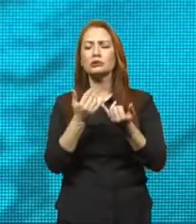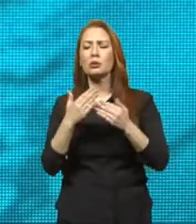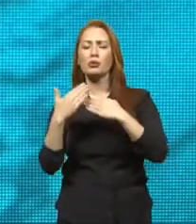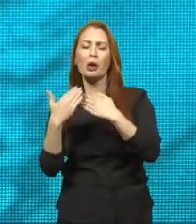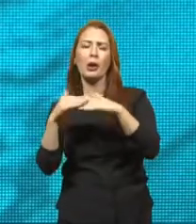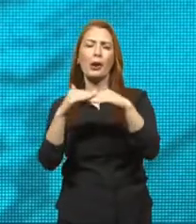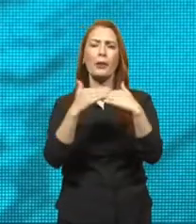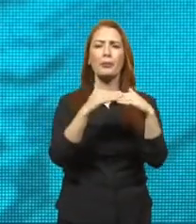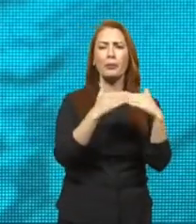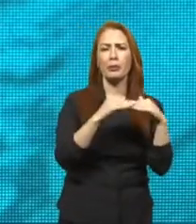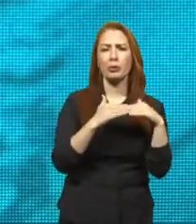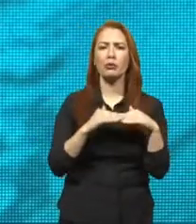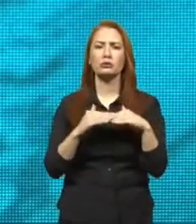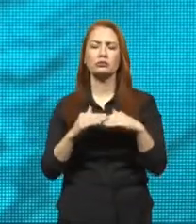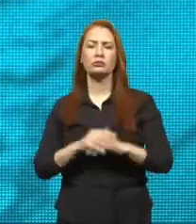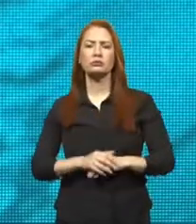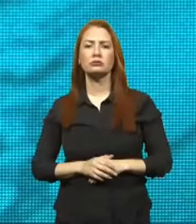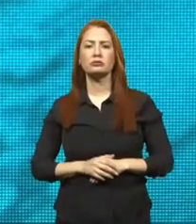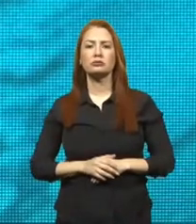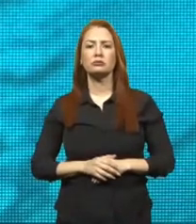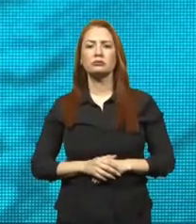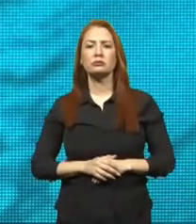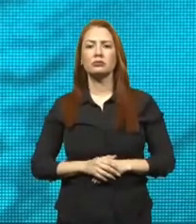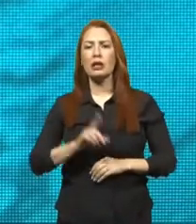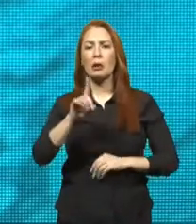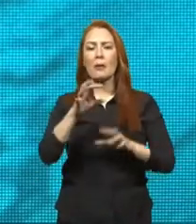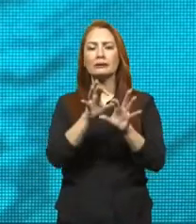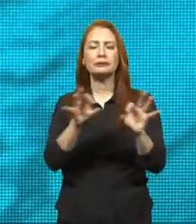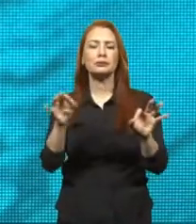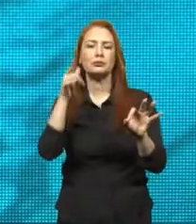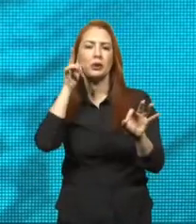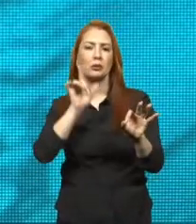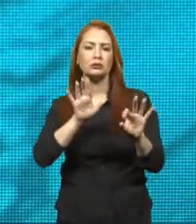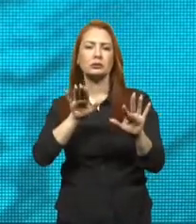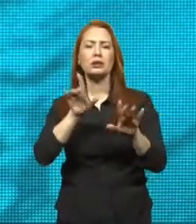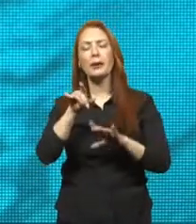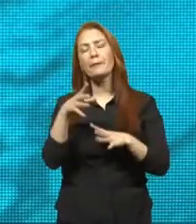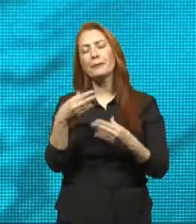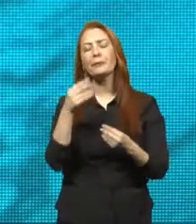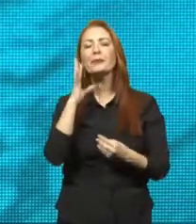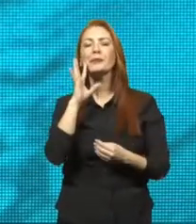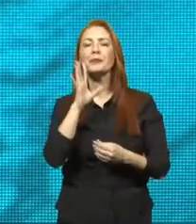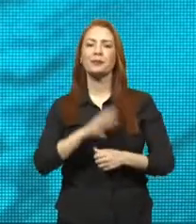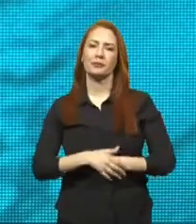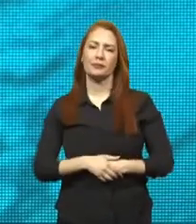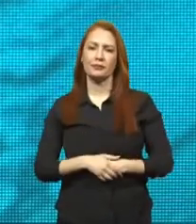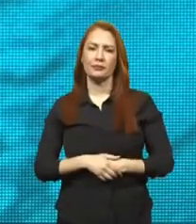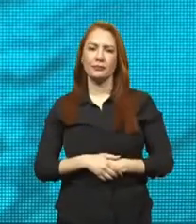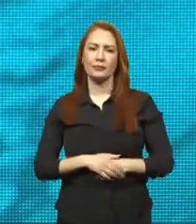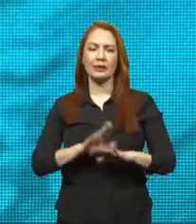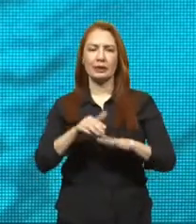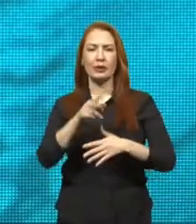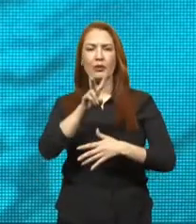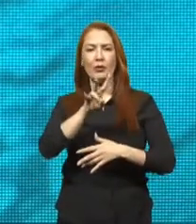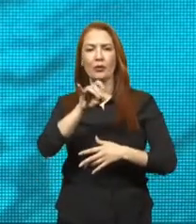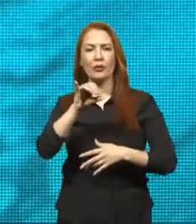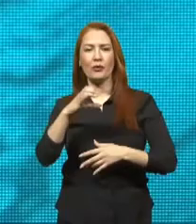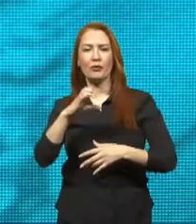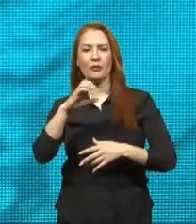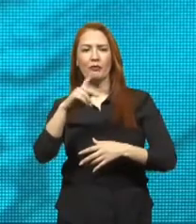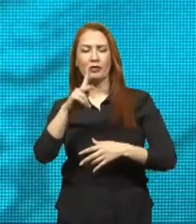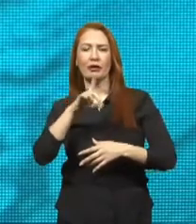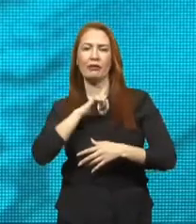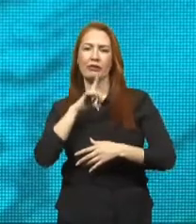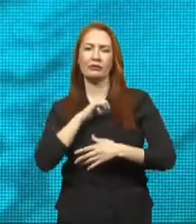que ele tem, né? Isso não é simples, né, de conseguir hoje. Isso. Muito legal. E, Vicky, temos o grande desafio da economia circular,